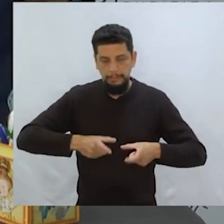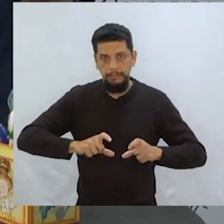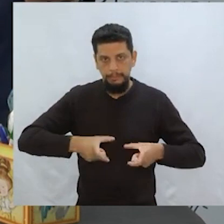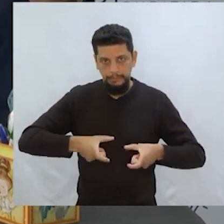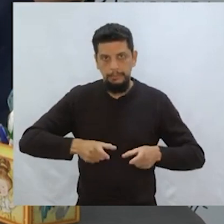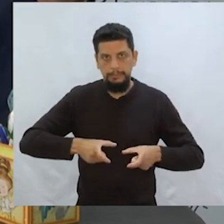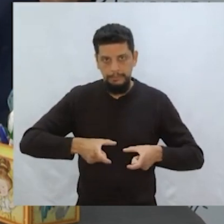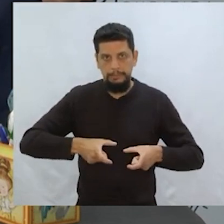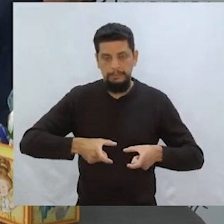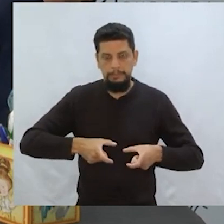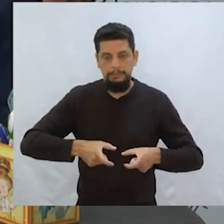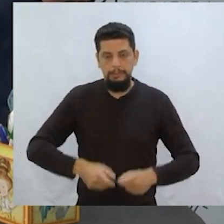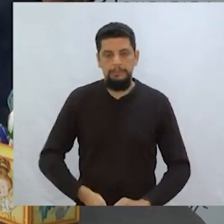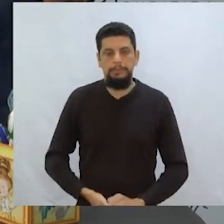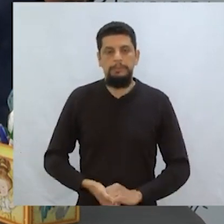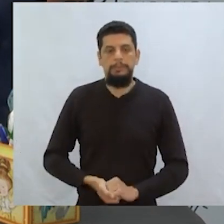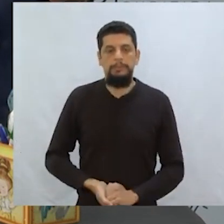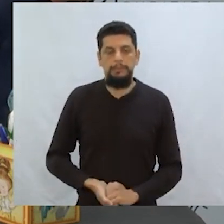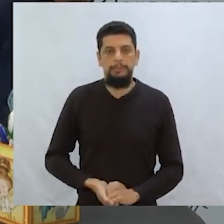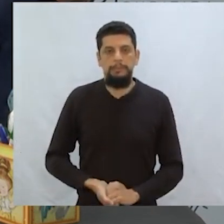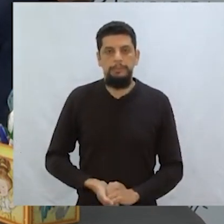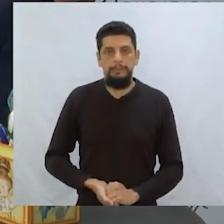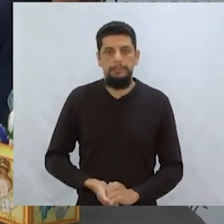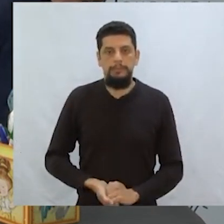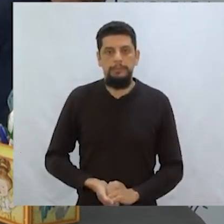elástico. Vamos lá, então.